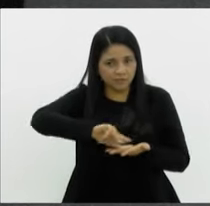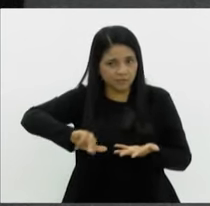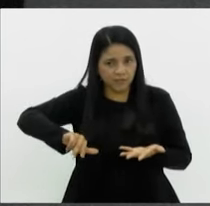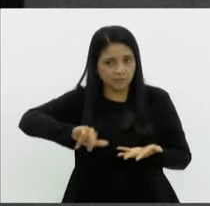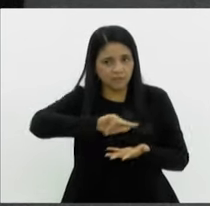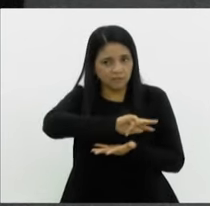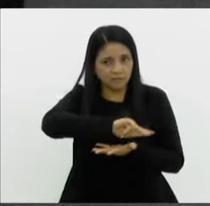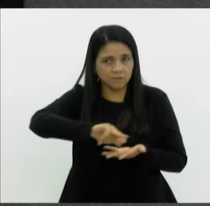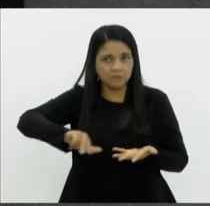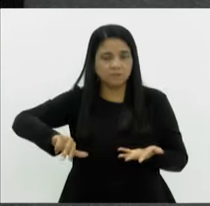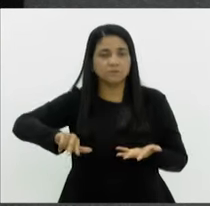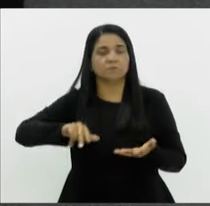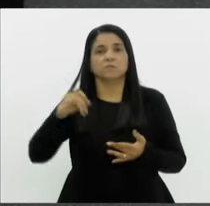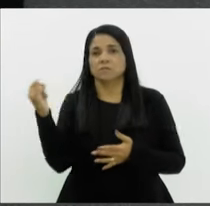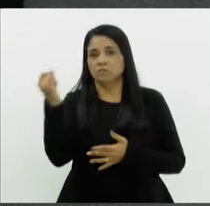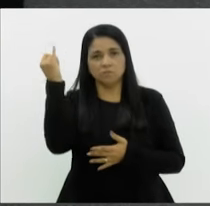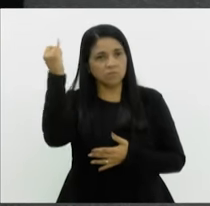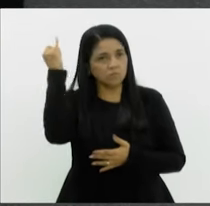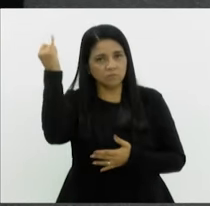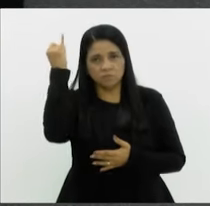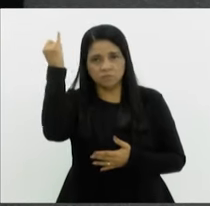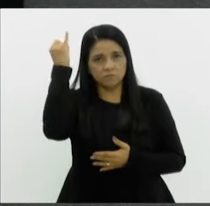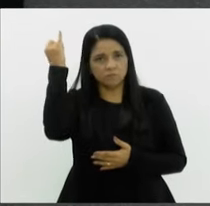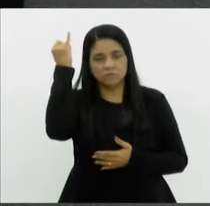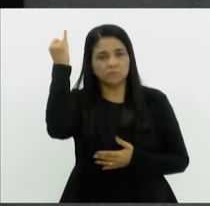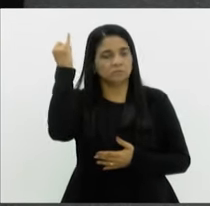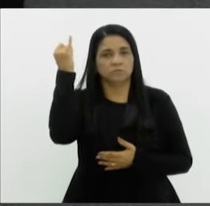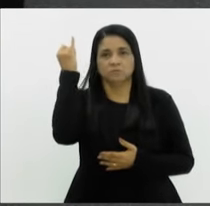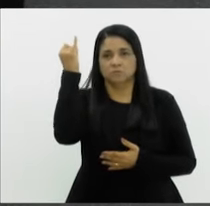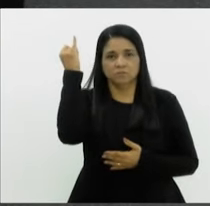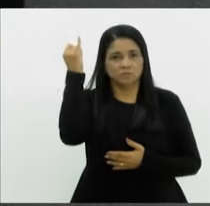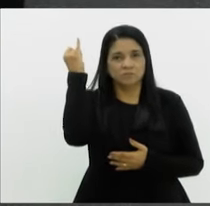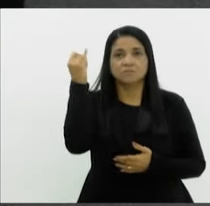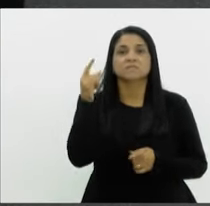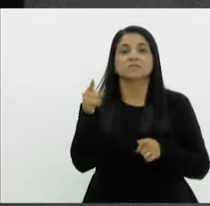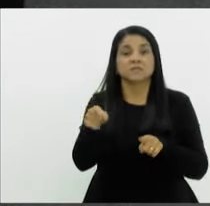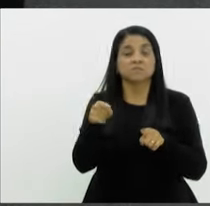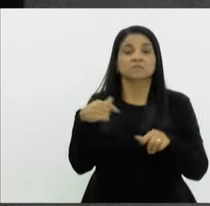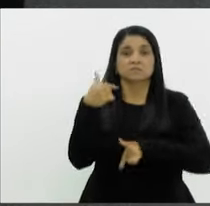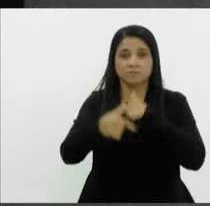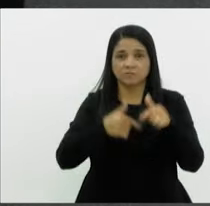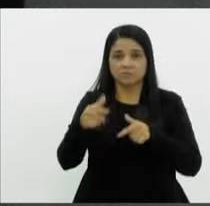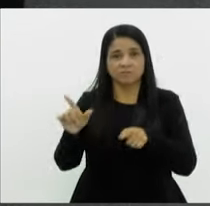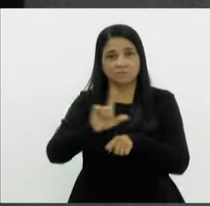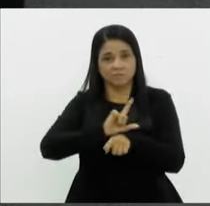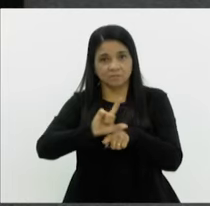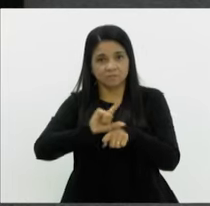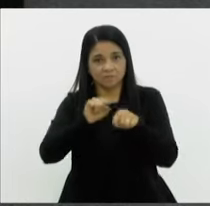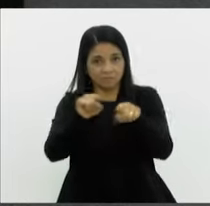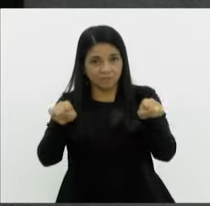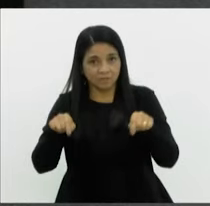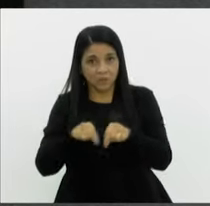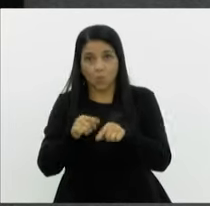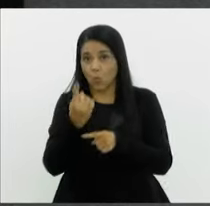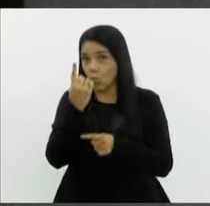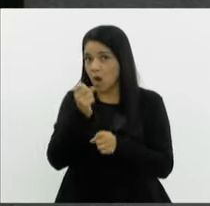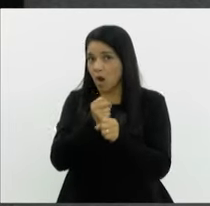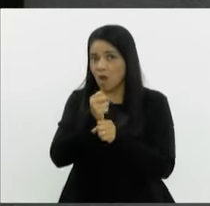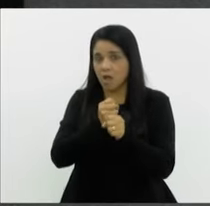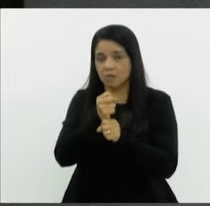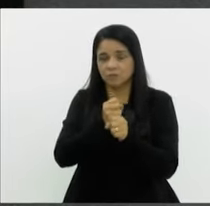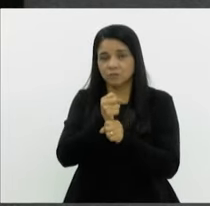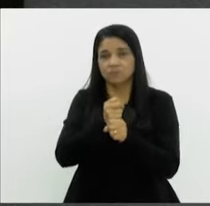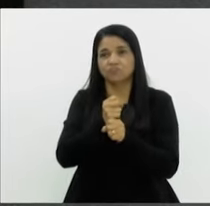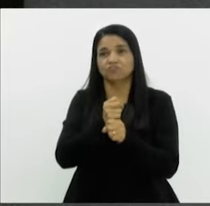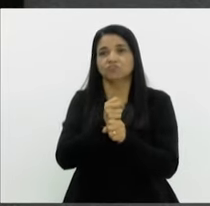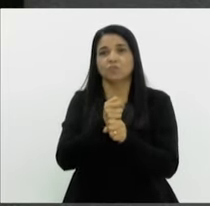muito importante a apresentação do trabalho da Sala Lilás, que fez um ano agora, pouquíssimo tempo, e é a